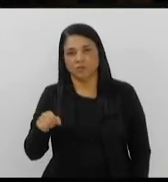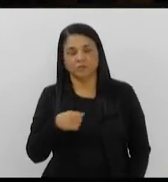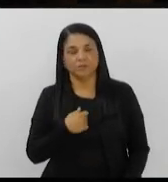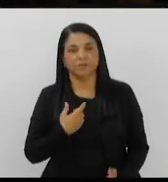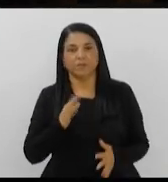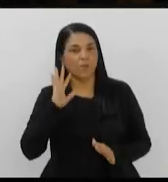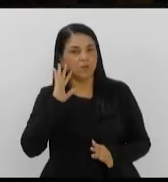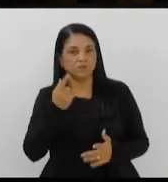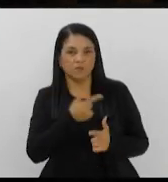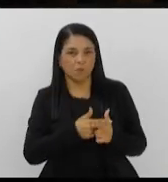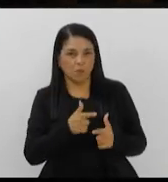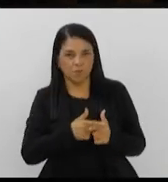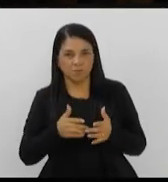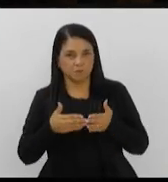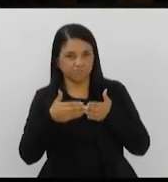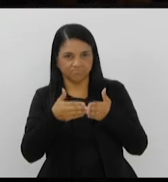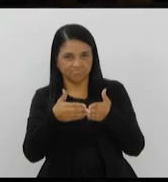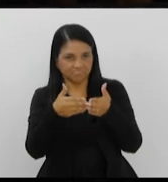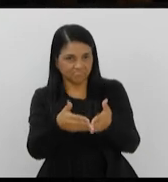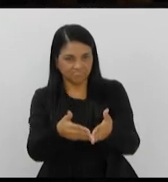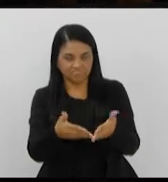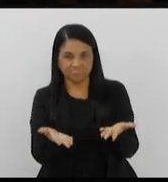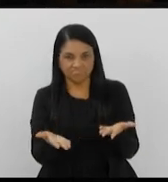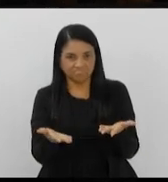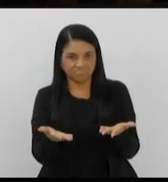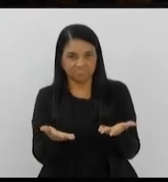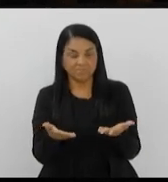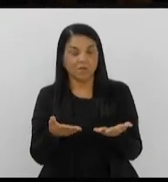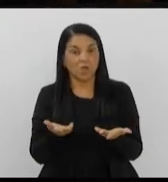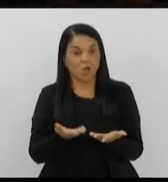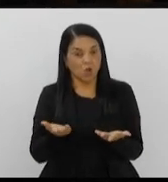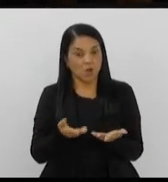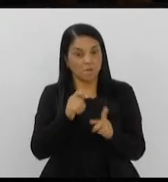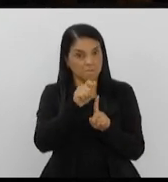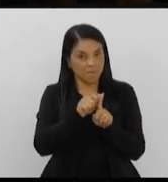aquaviário. Agora, a gente já está no mês de agosto,